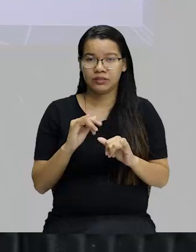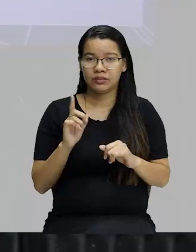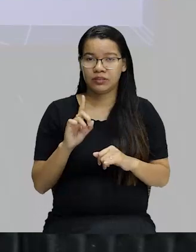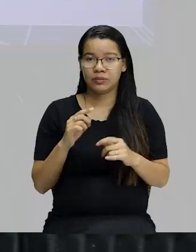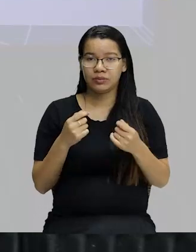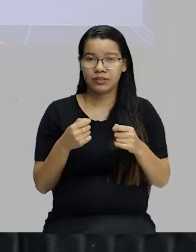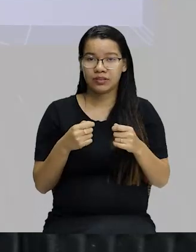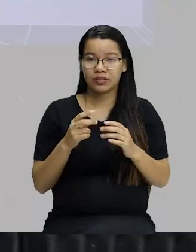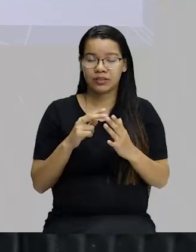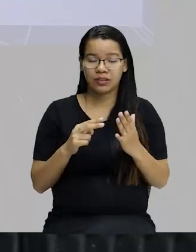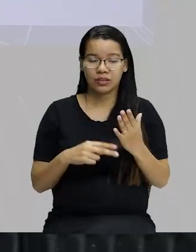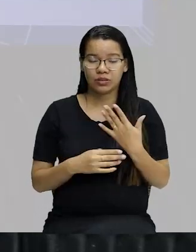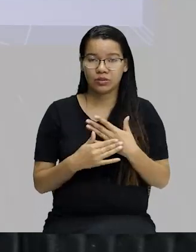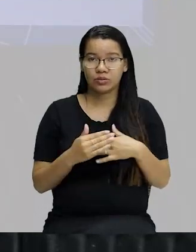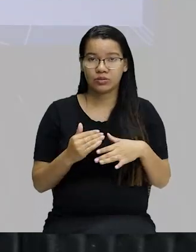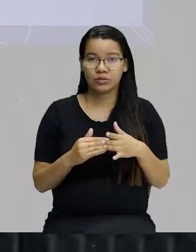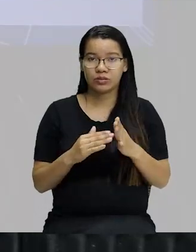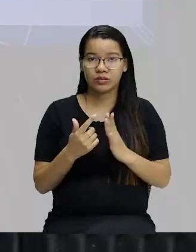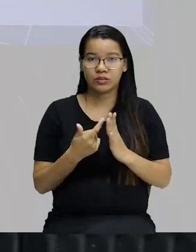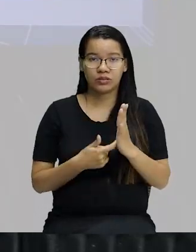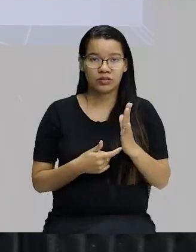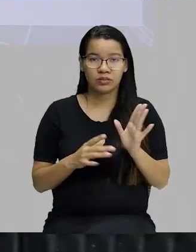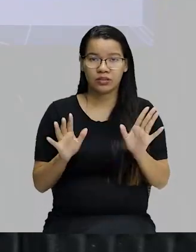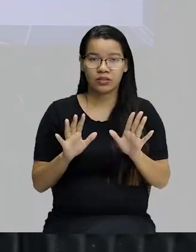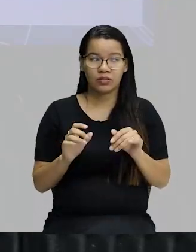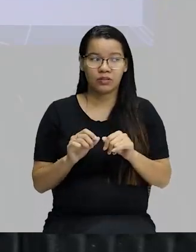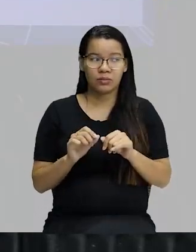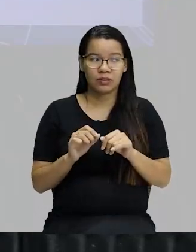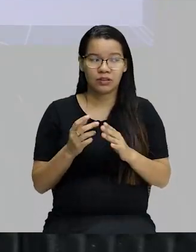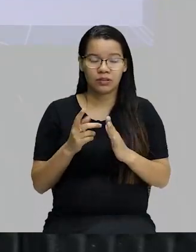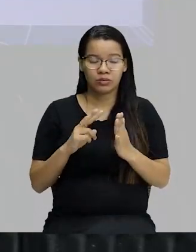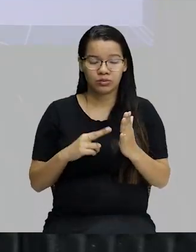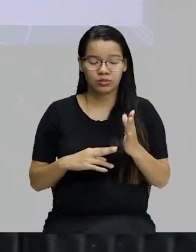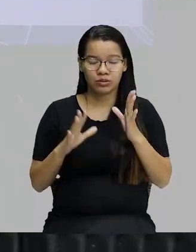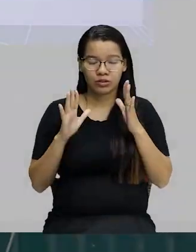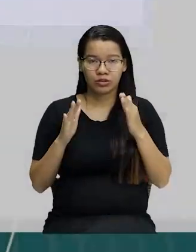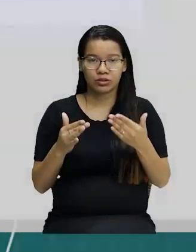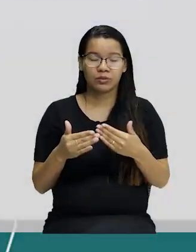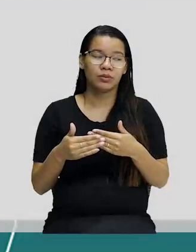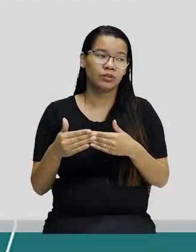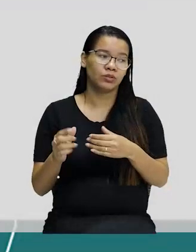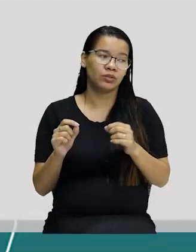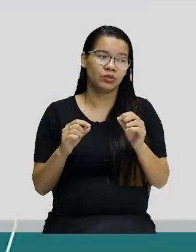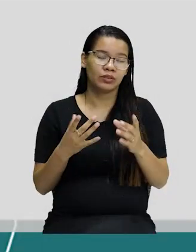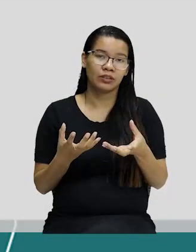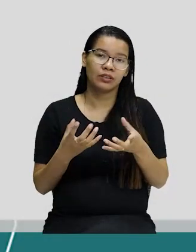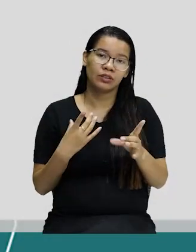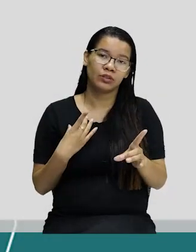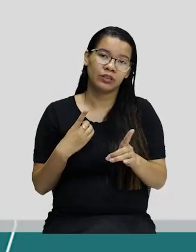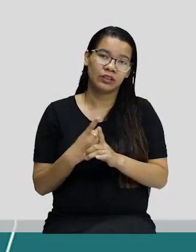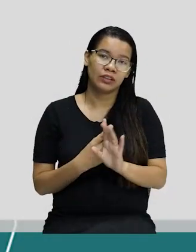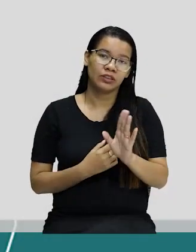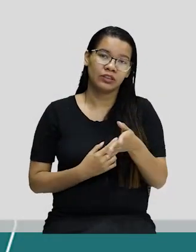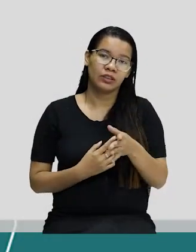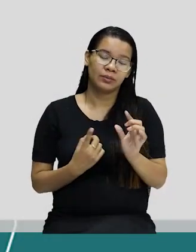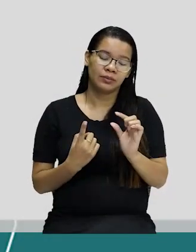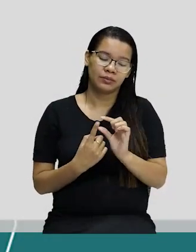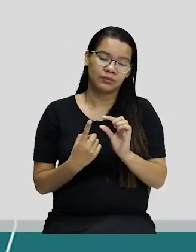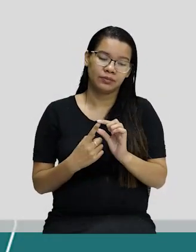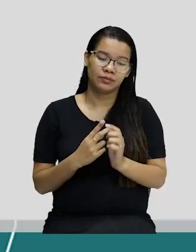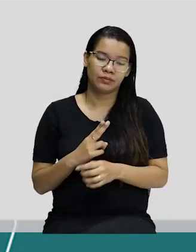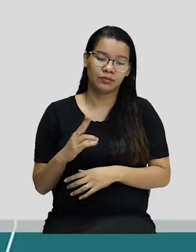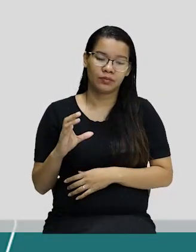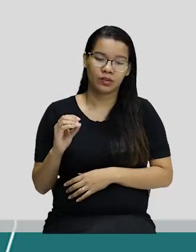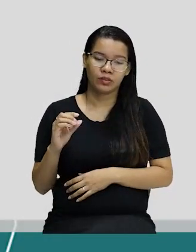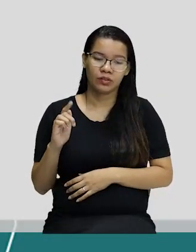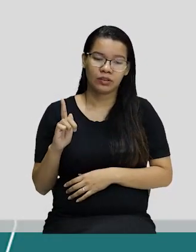leitura direcionada a partir daquilo que eu quero encontrar. Ok? As palavras cognatas, que são outras